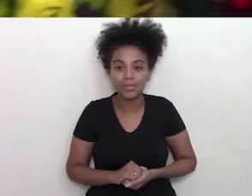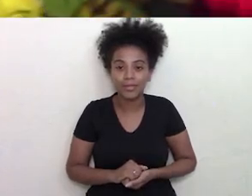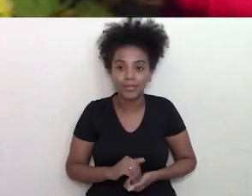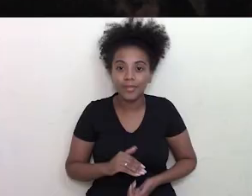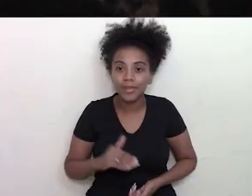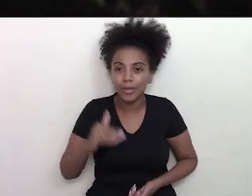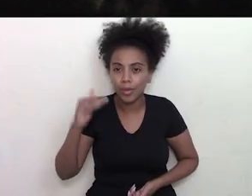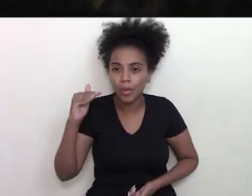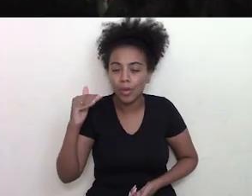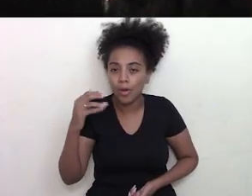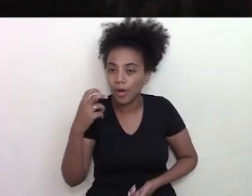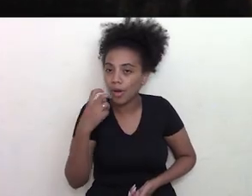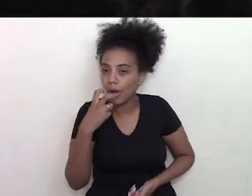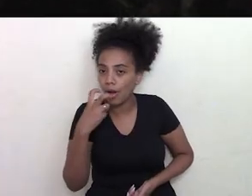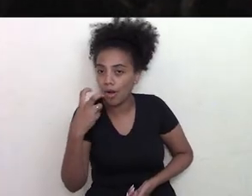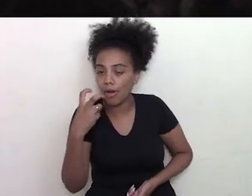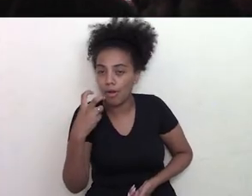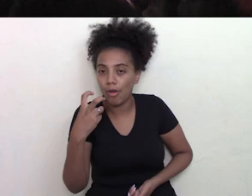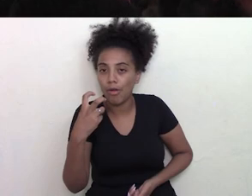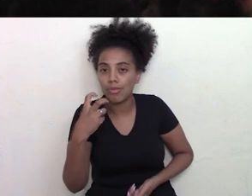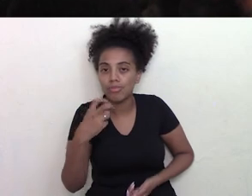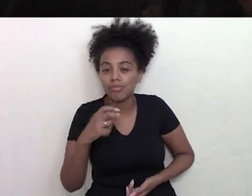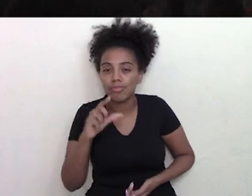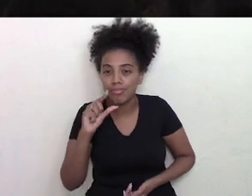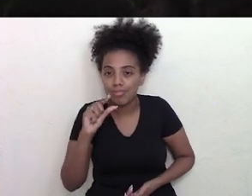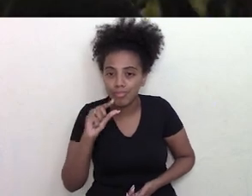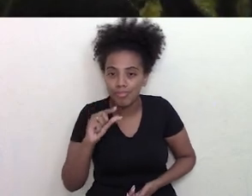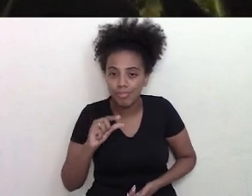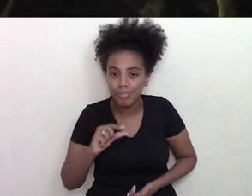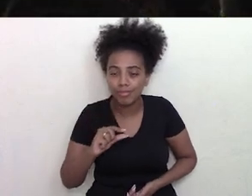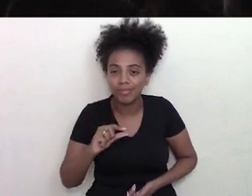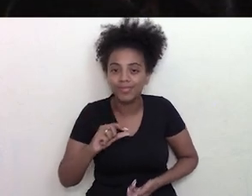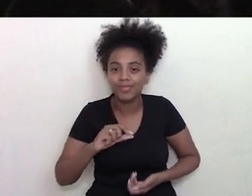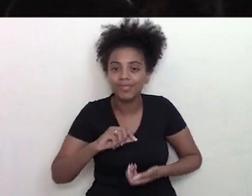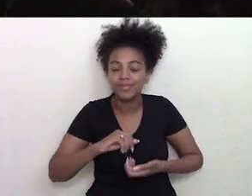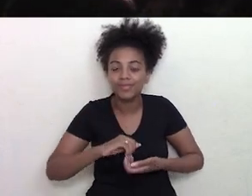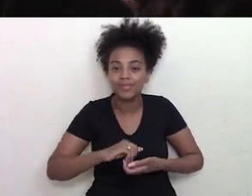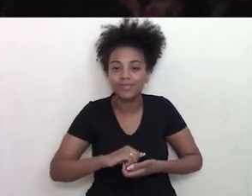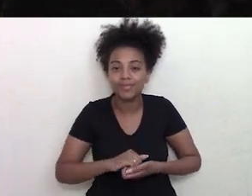passar o dele aqui um pouquinho. A voz, viu? E baixa o meu aqui no...